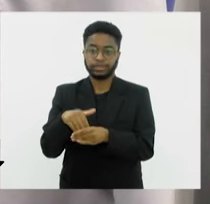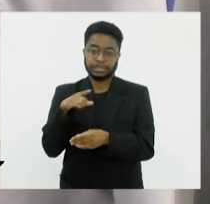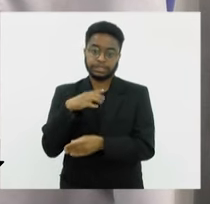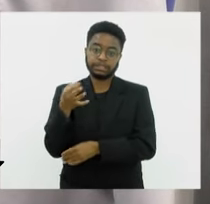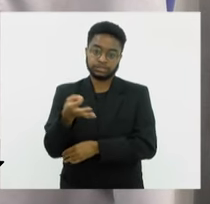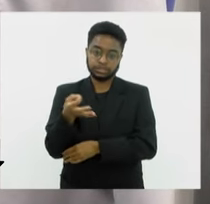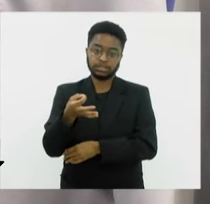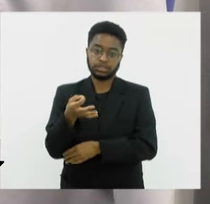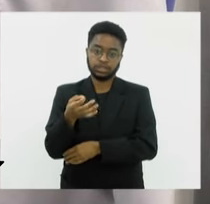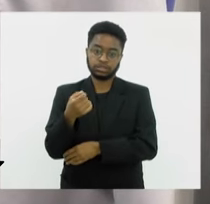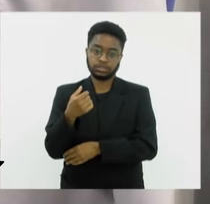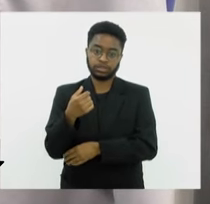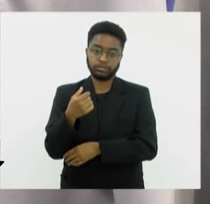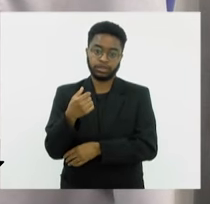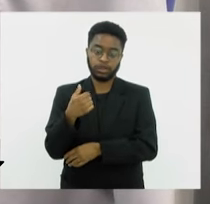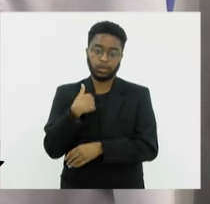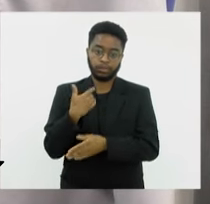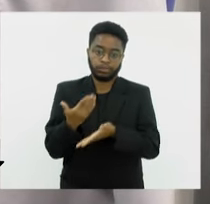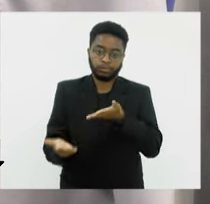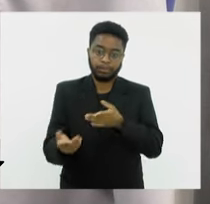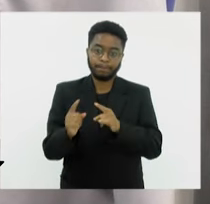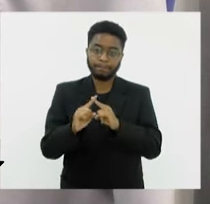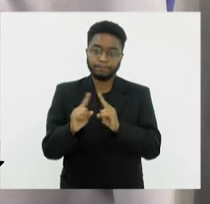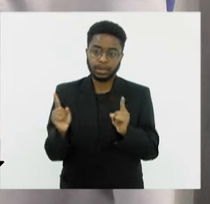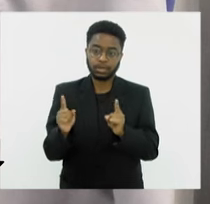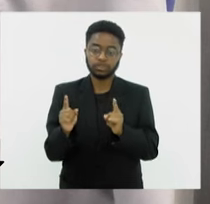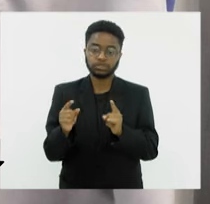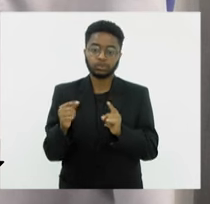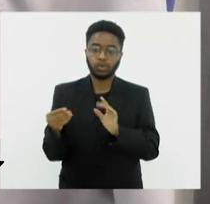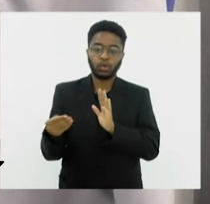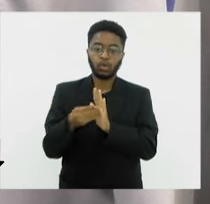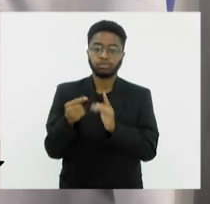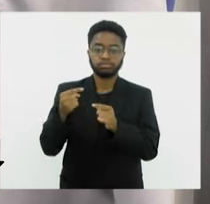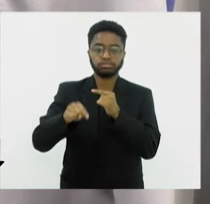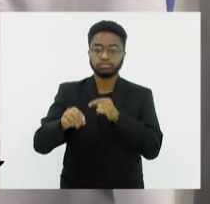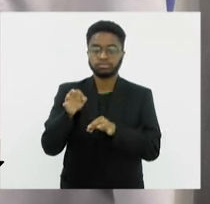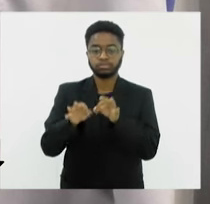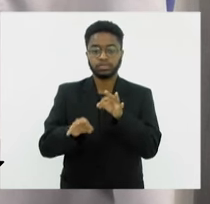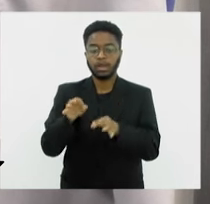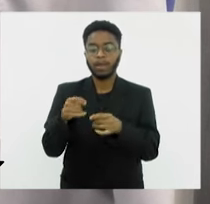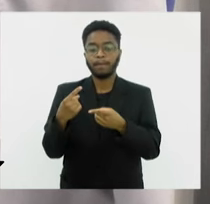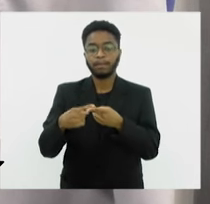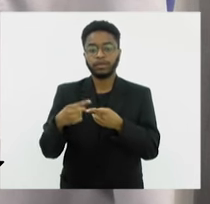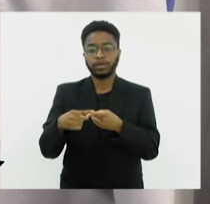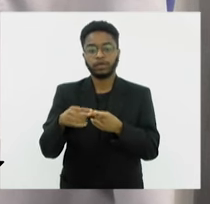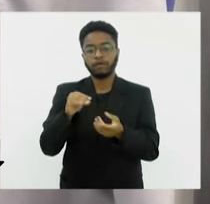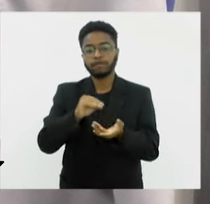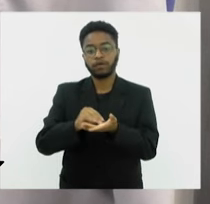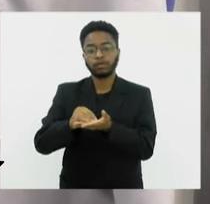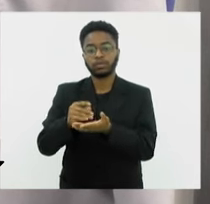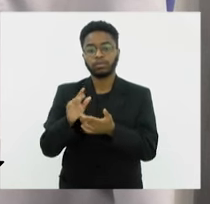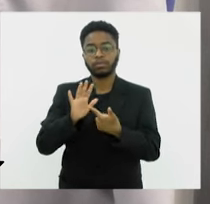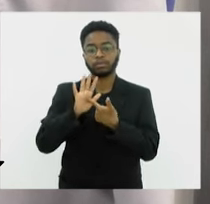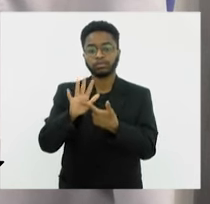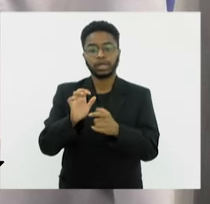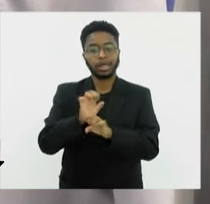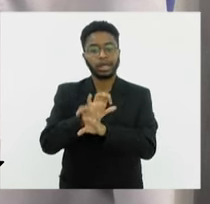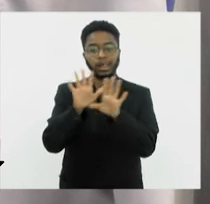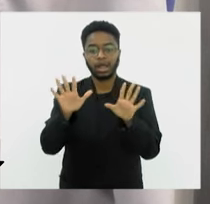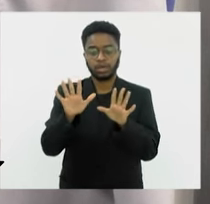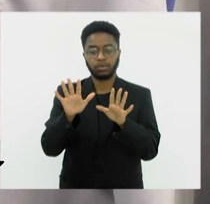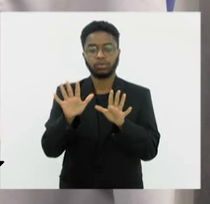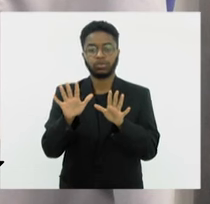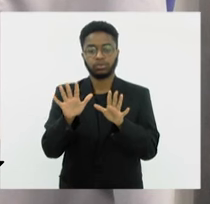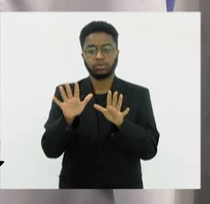será o voto vencido, mas pela injuridicidade, justamente por não ter uma menção clara e expressa de